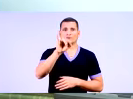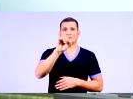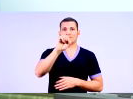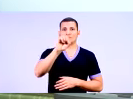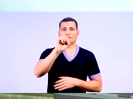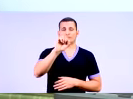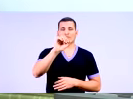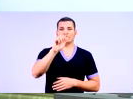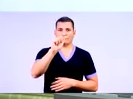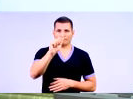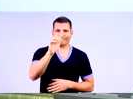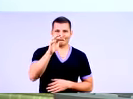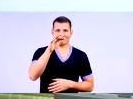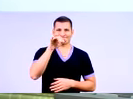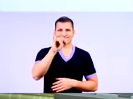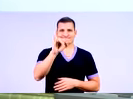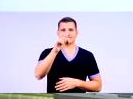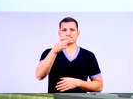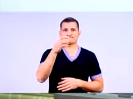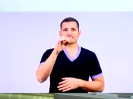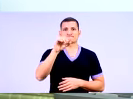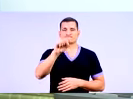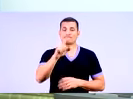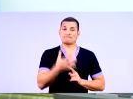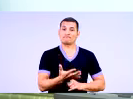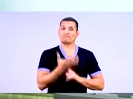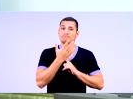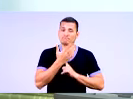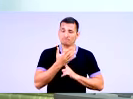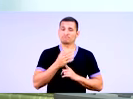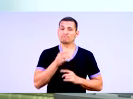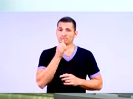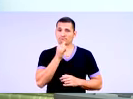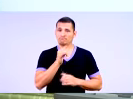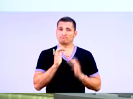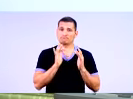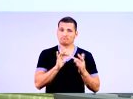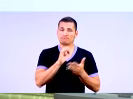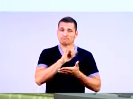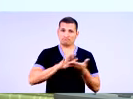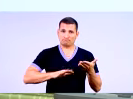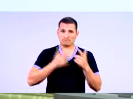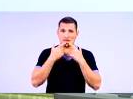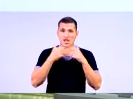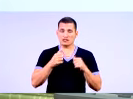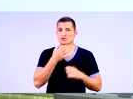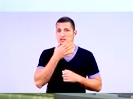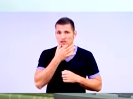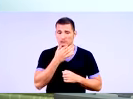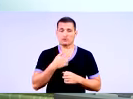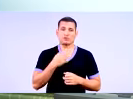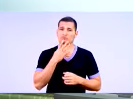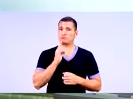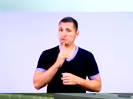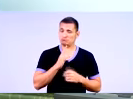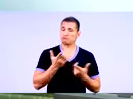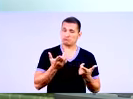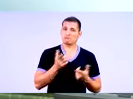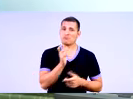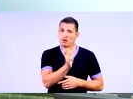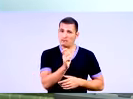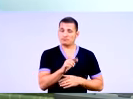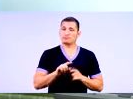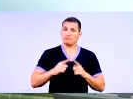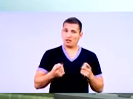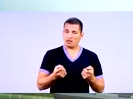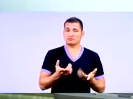ajuda muito quando a gente tem contato com textos em língua inglesa. Por quê? Eu posso não conhecer a palavra completamente, mas através